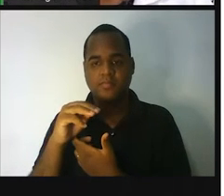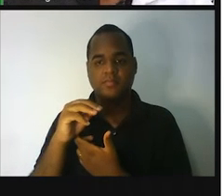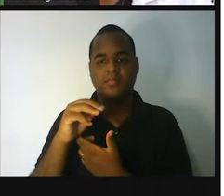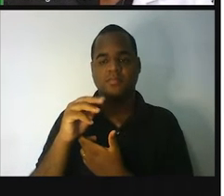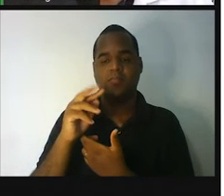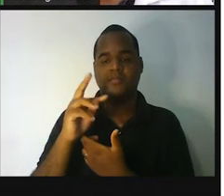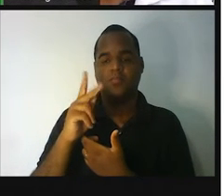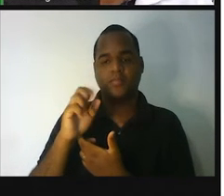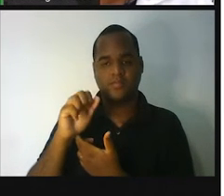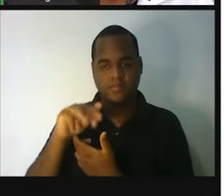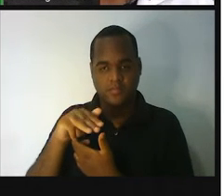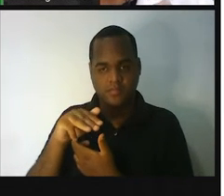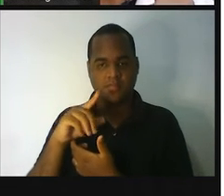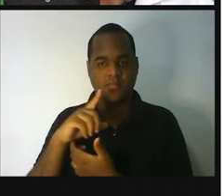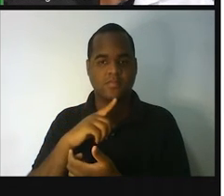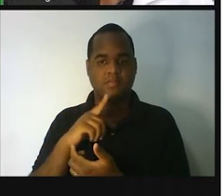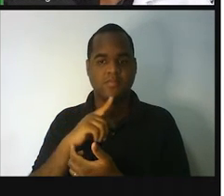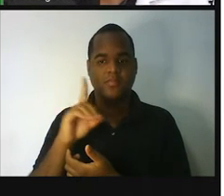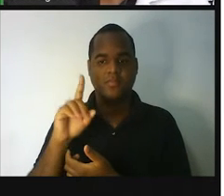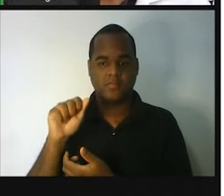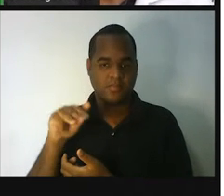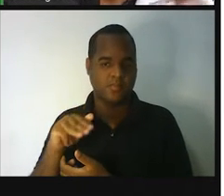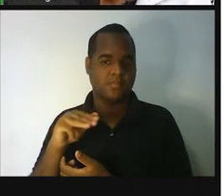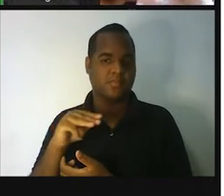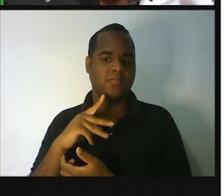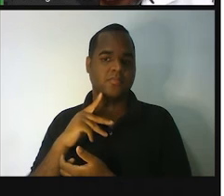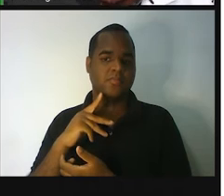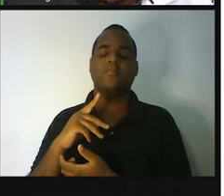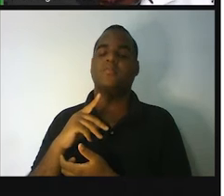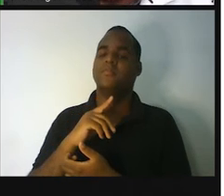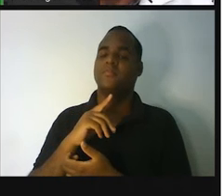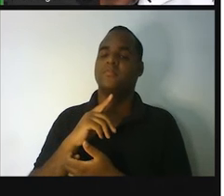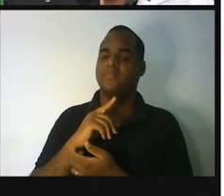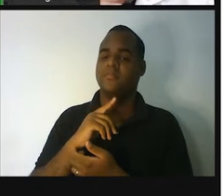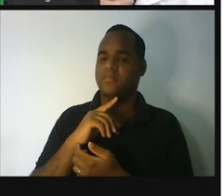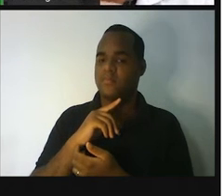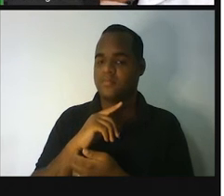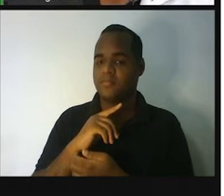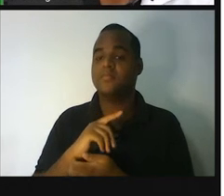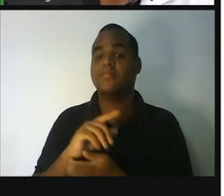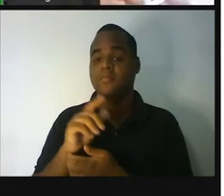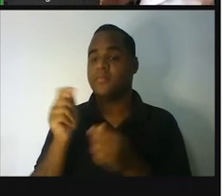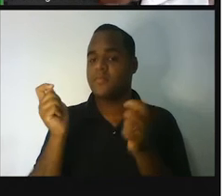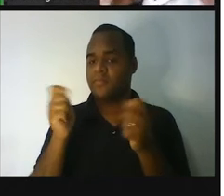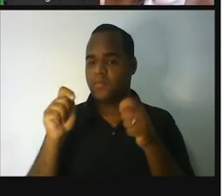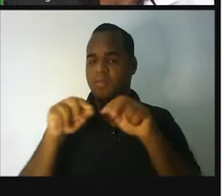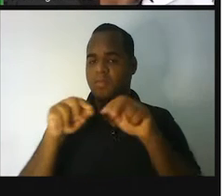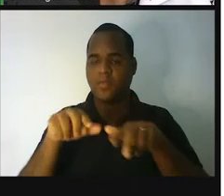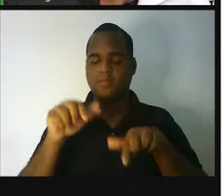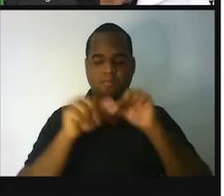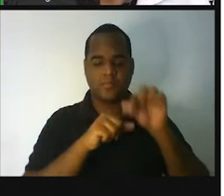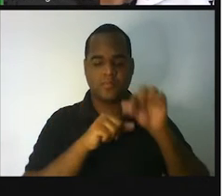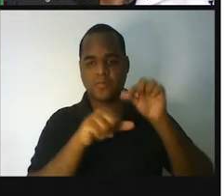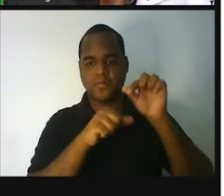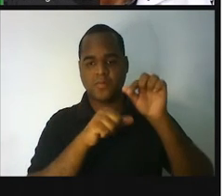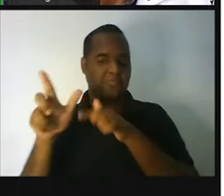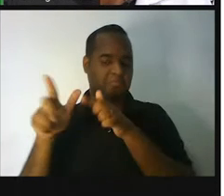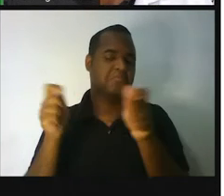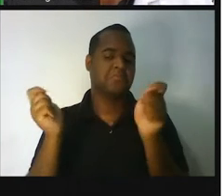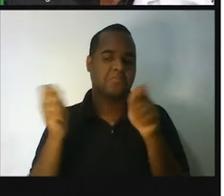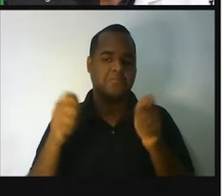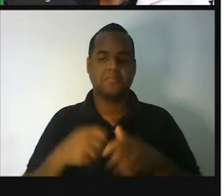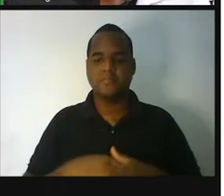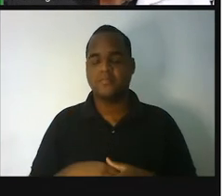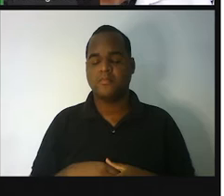e aqui em qualquer um parte medida pode ser transformada nas outras tá